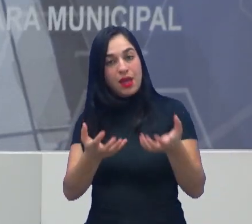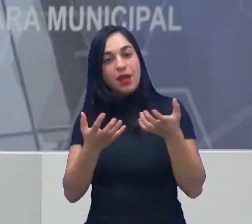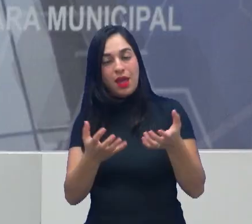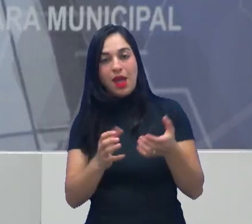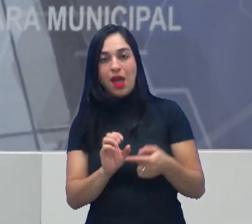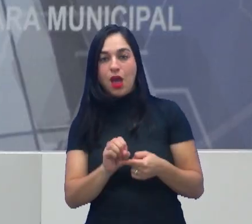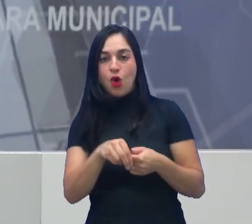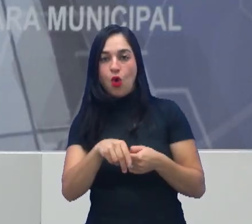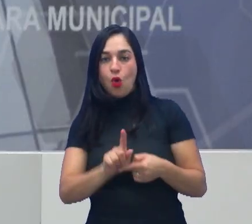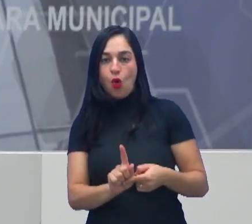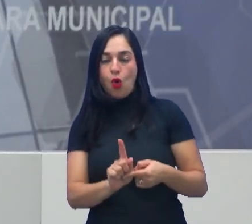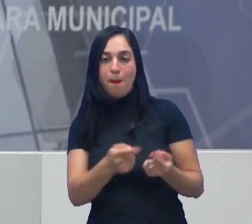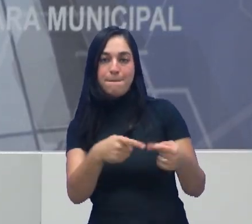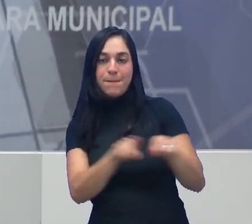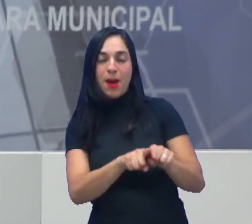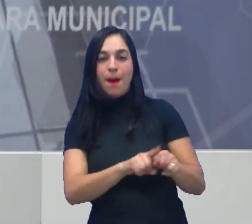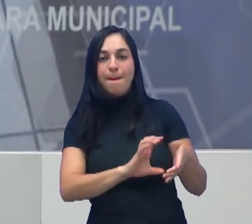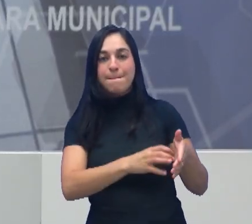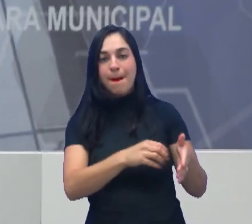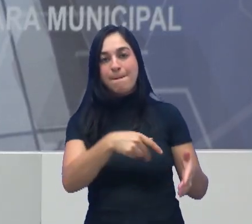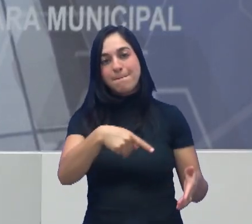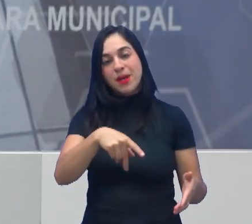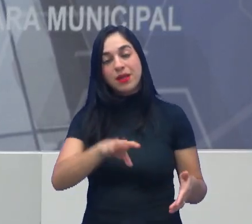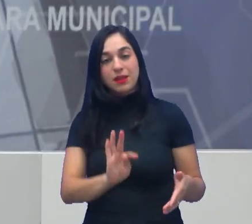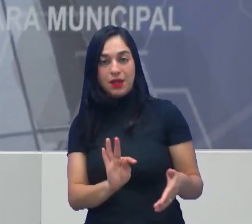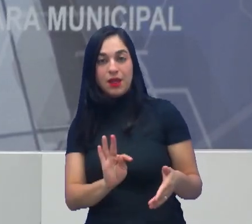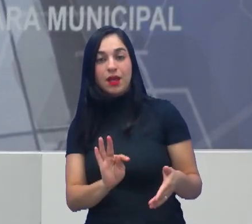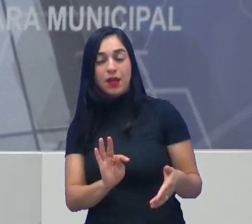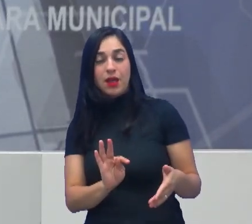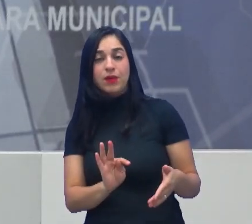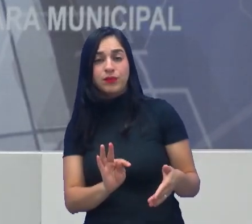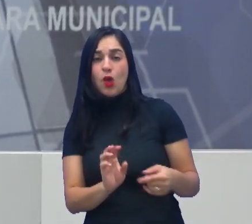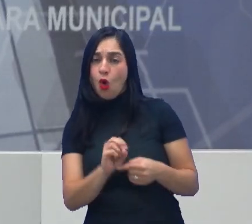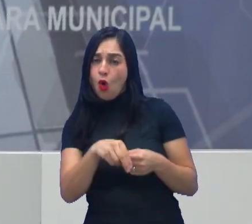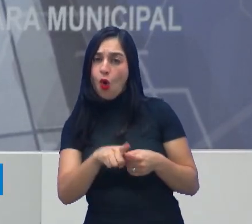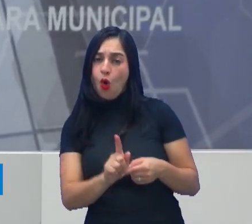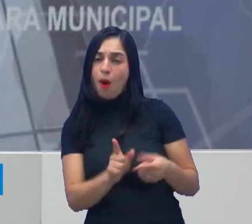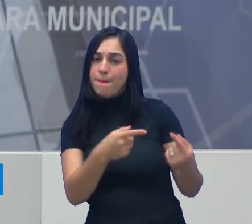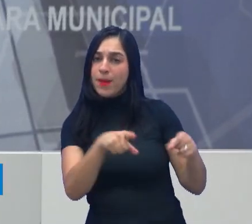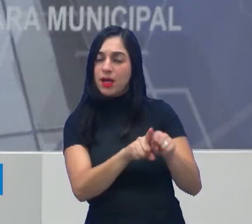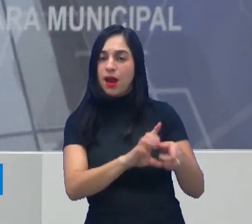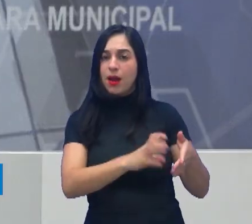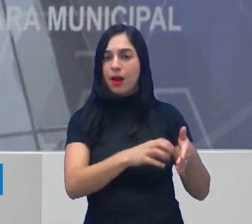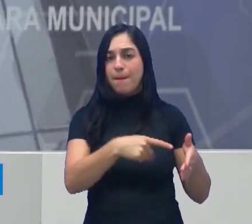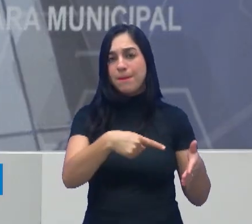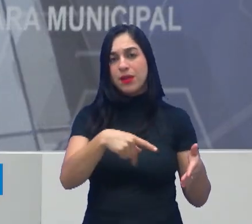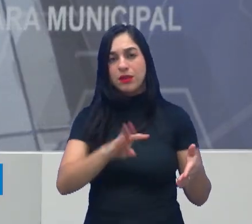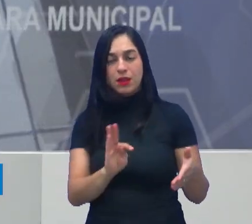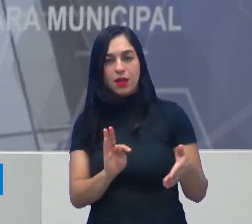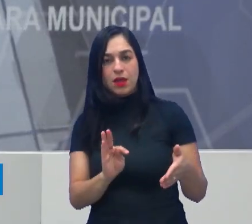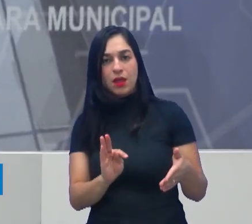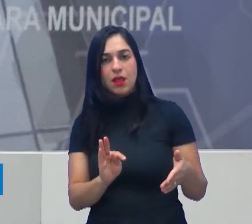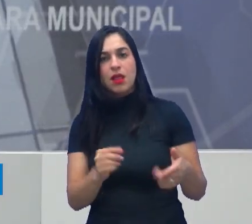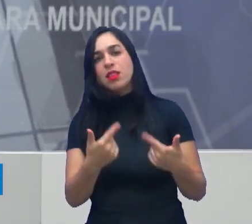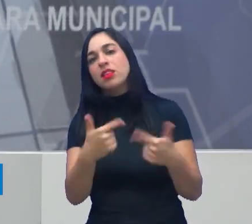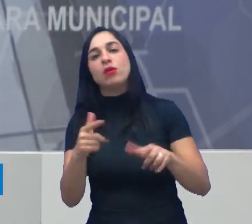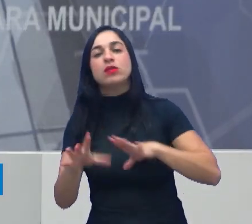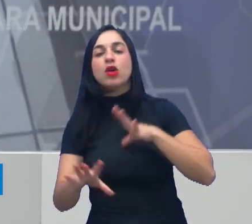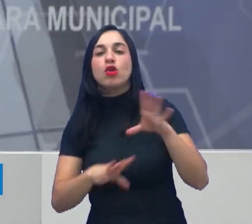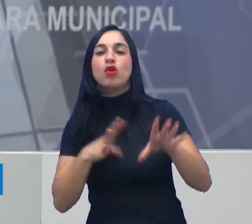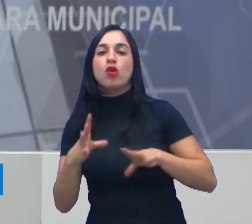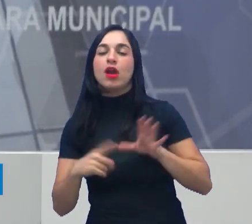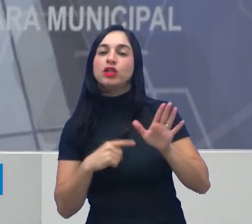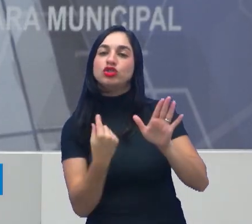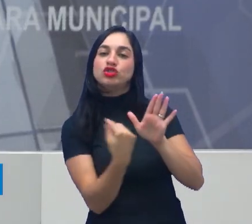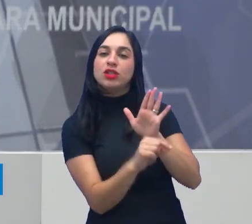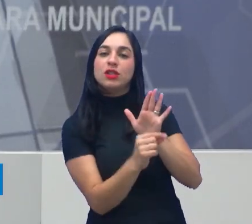ao PT? Quer colocar ONG ligada ao PT? Porque não tem coragem de assinar, porque